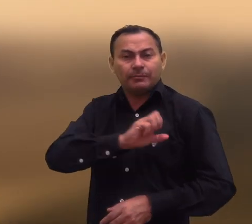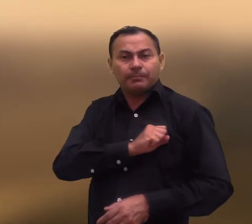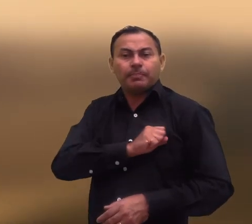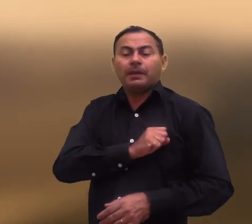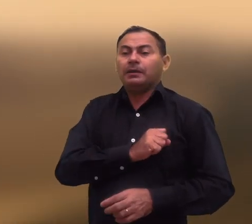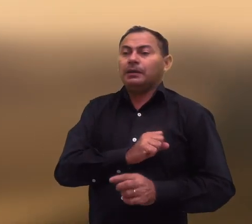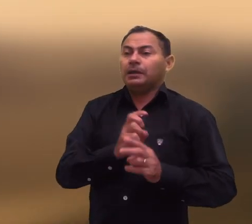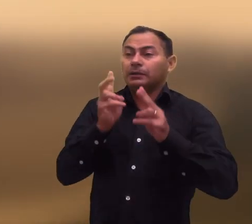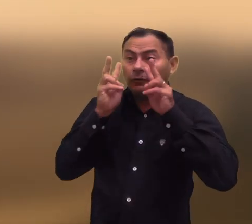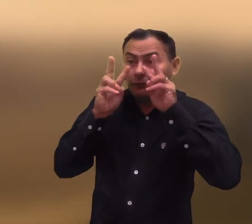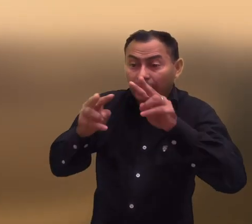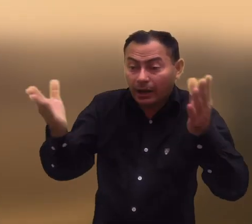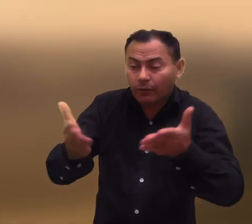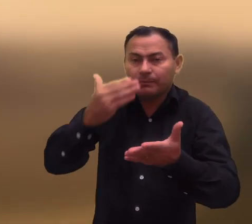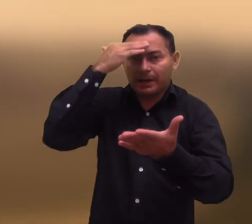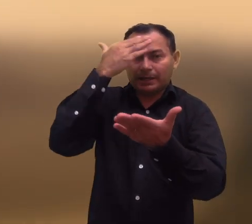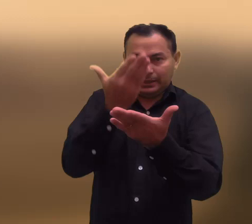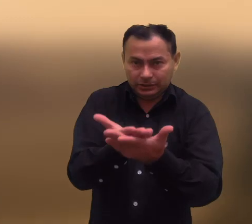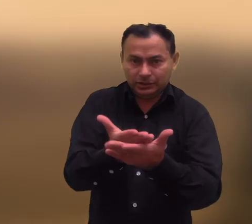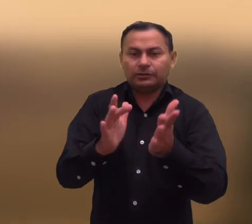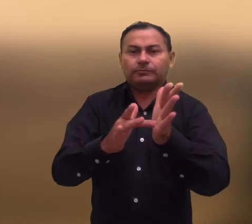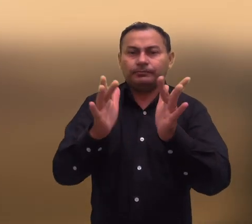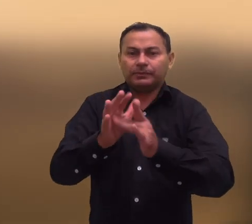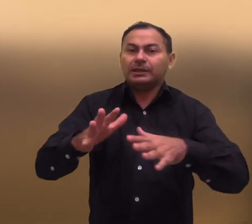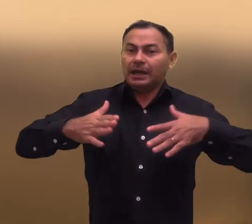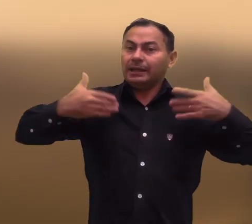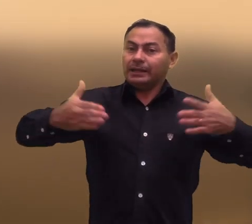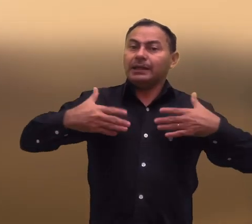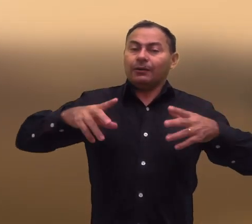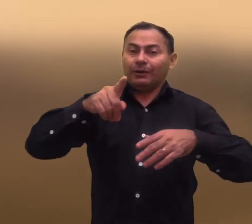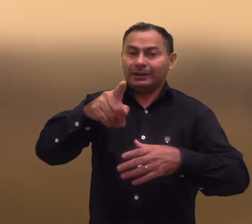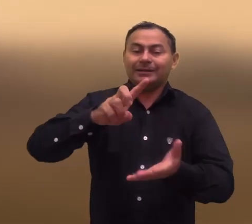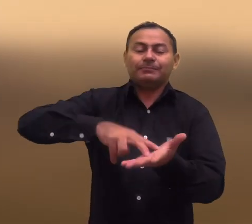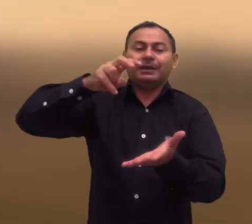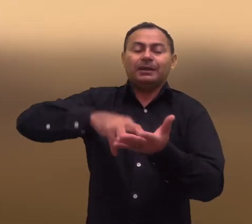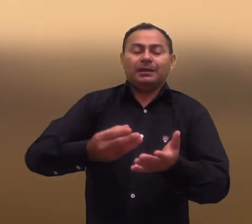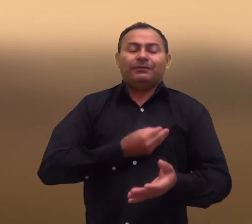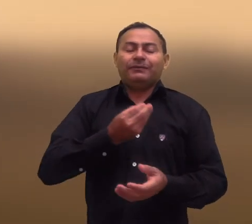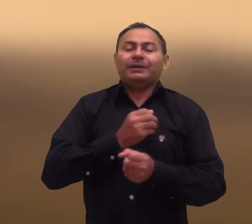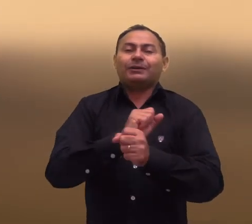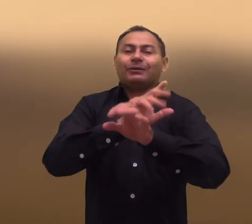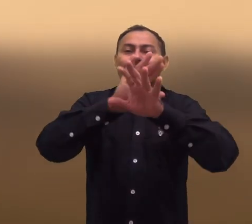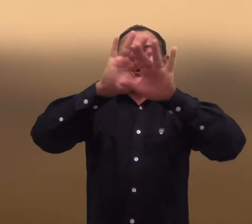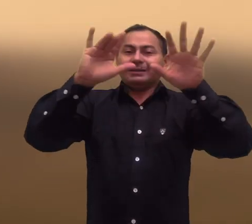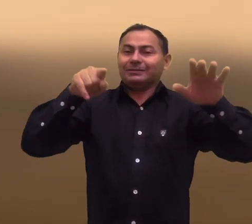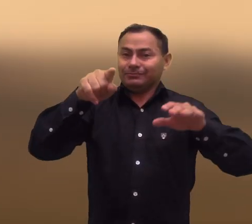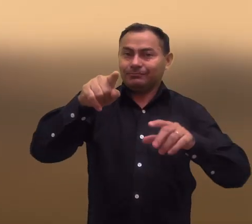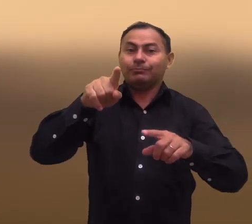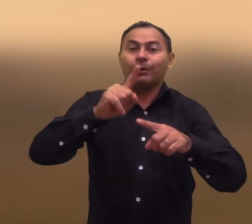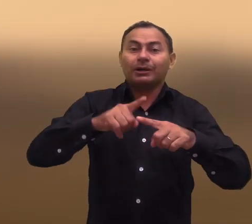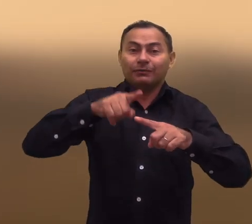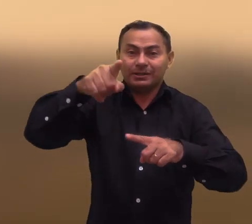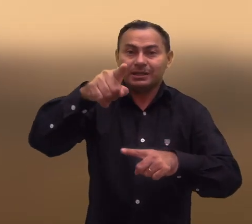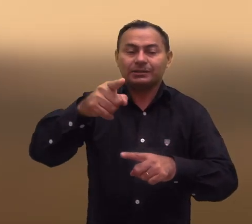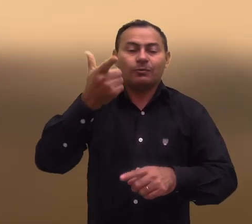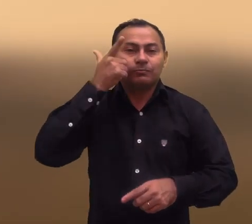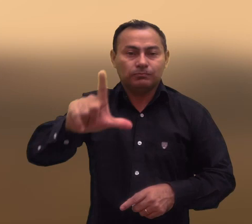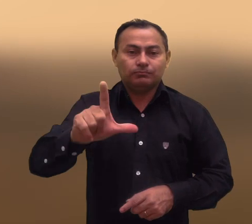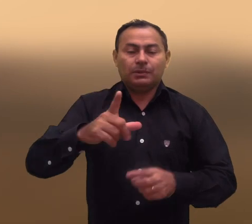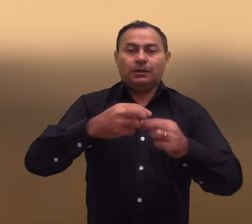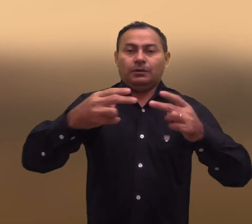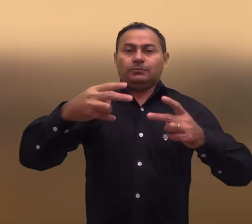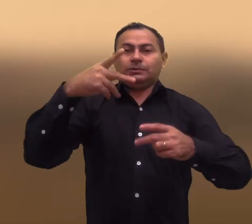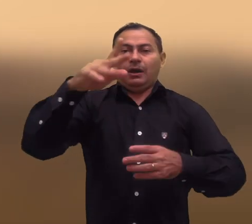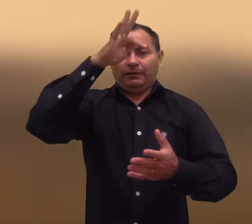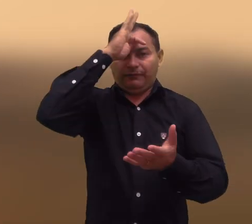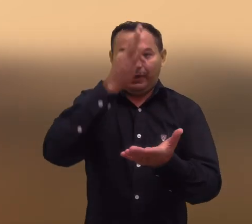amam. E apesar de não o verem agora, creem nele e exultam com alegria indizível e gloriosa, pois vocês